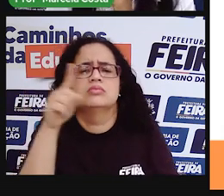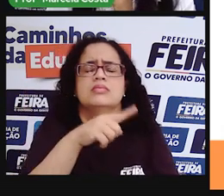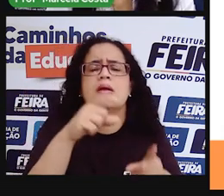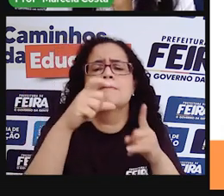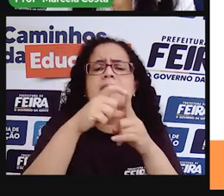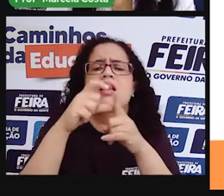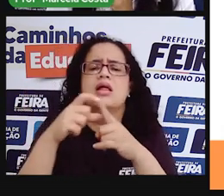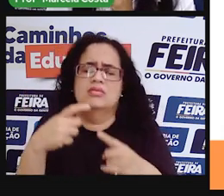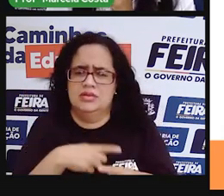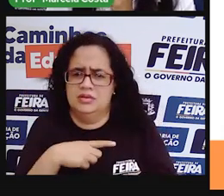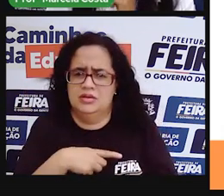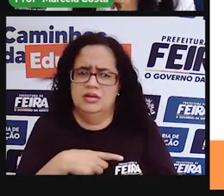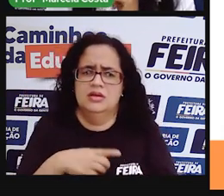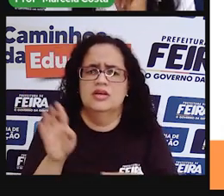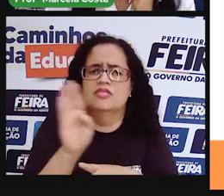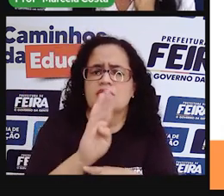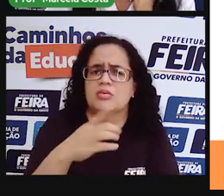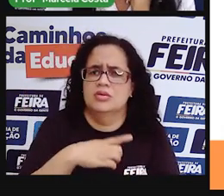palavras?